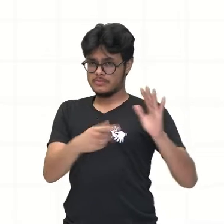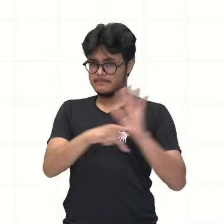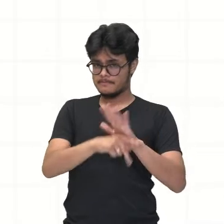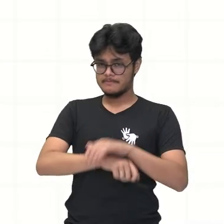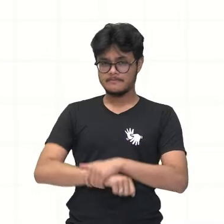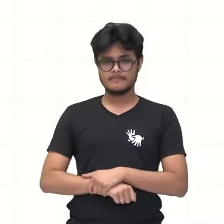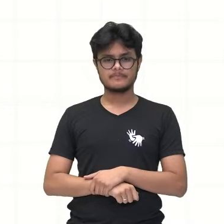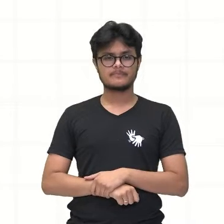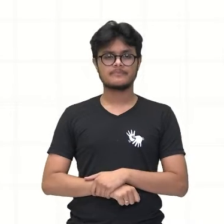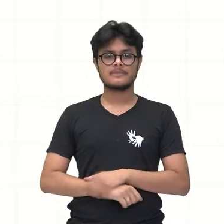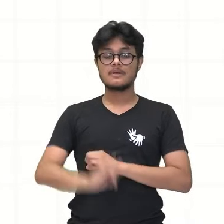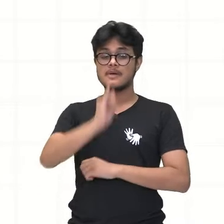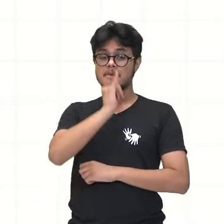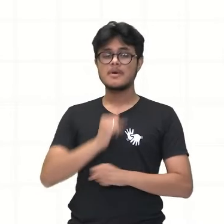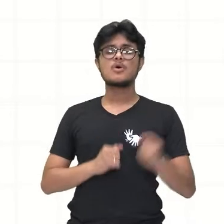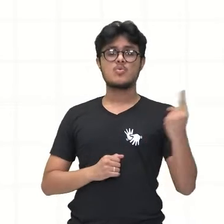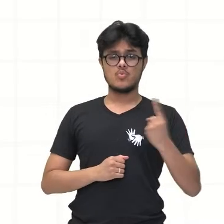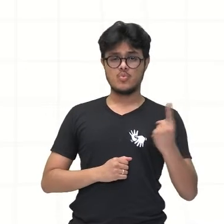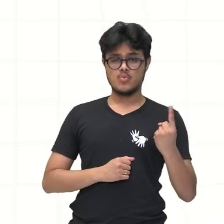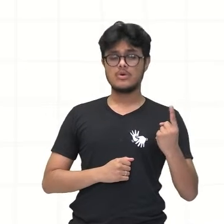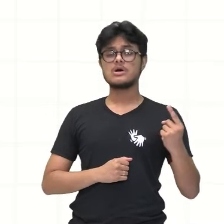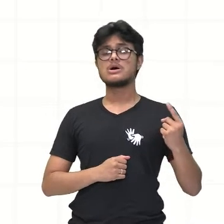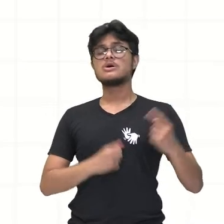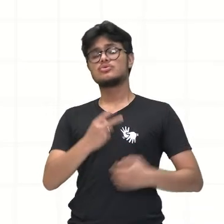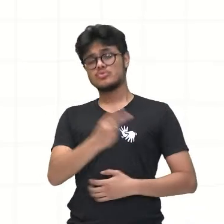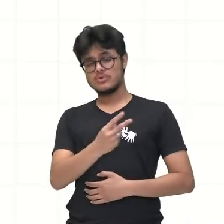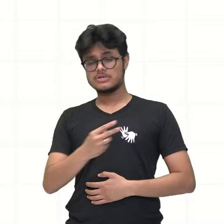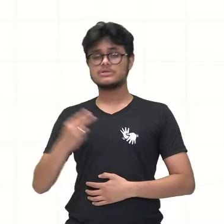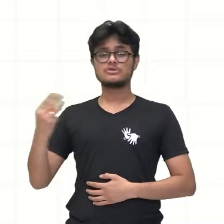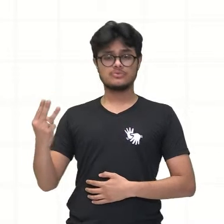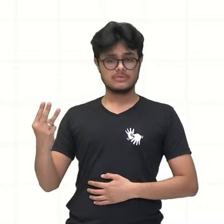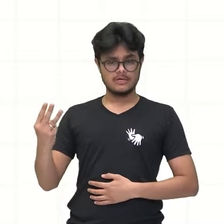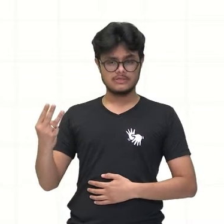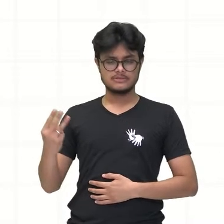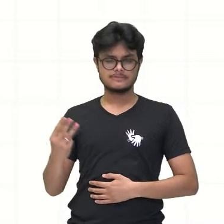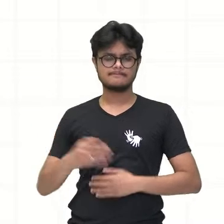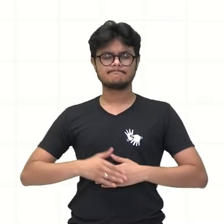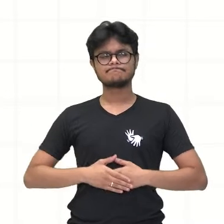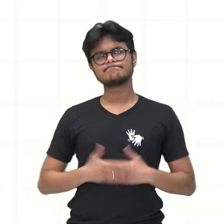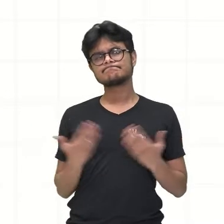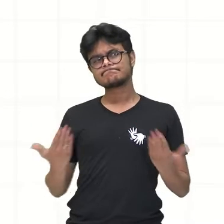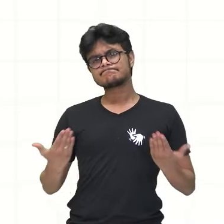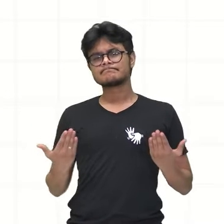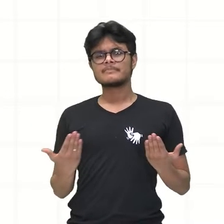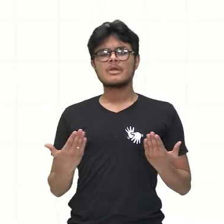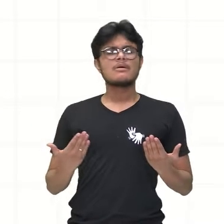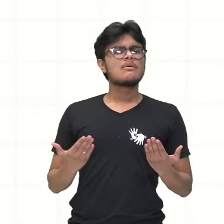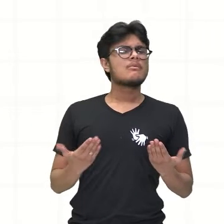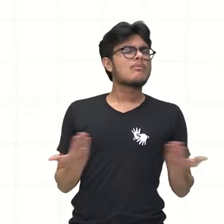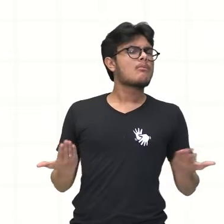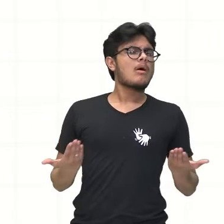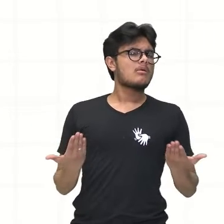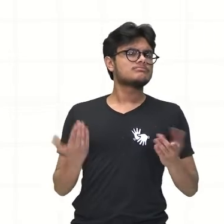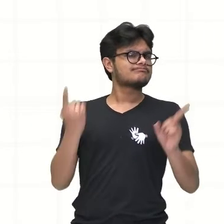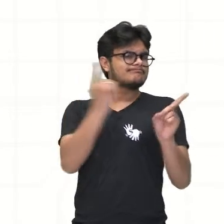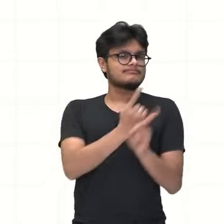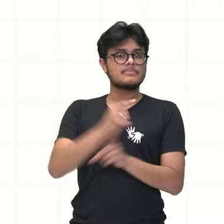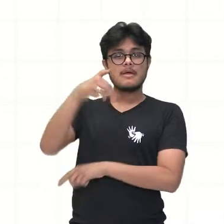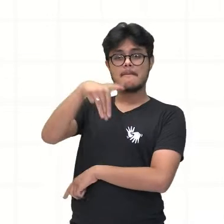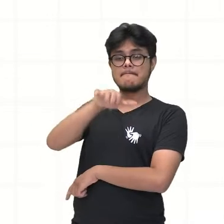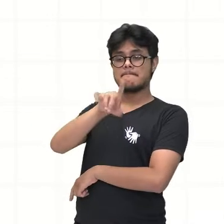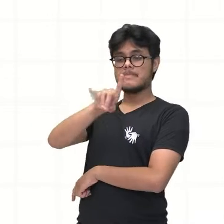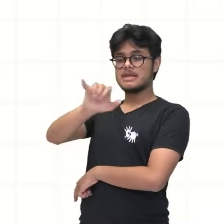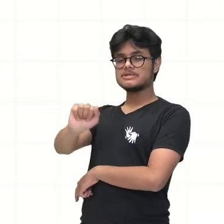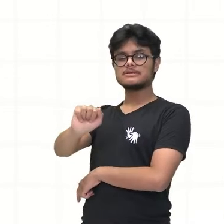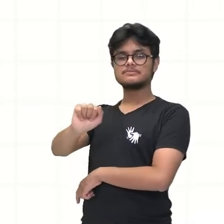aqui o 1, o 2 e o 3. Aí eu quero saber a média desses valores. O que eu